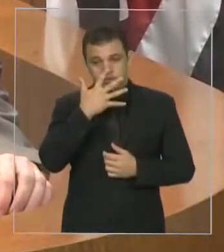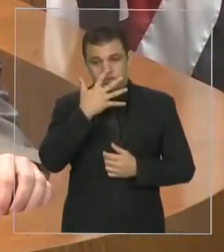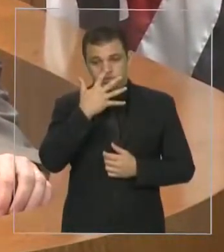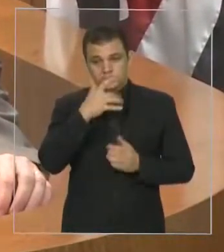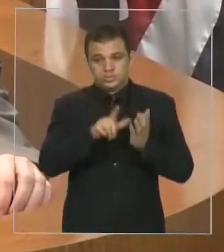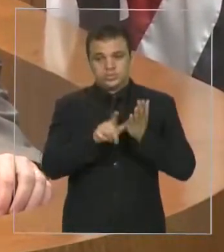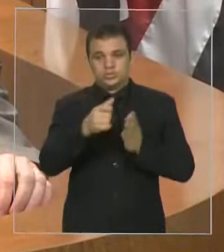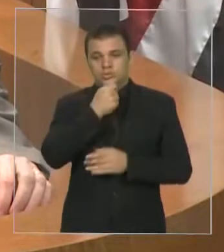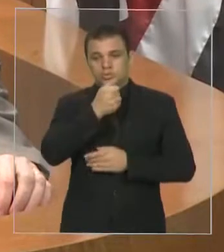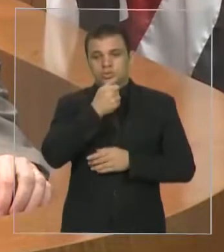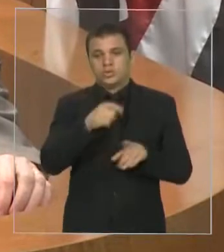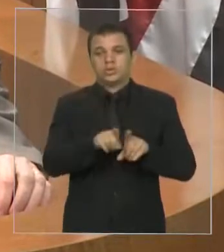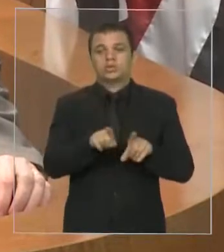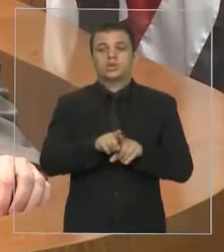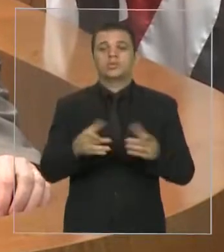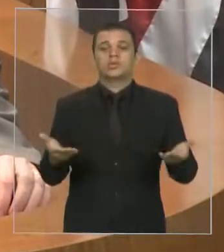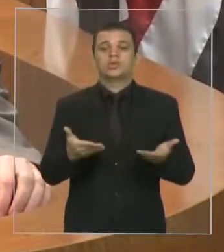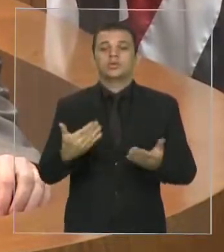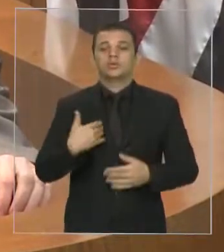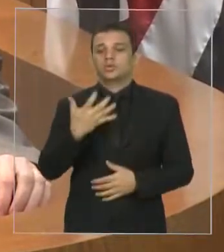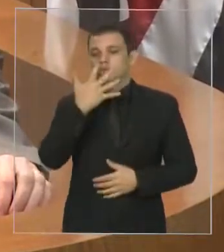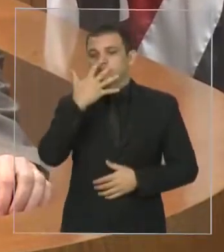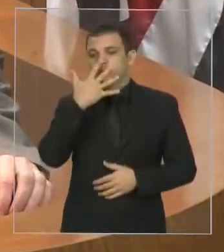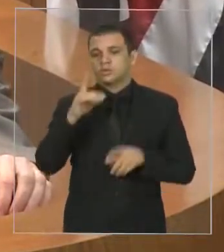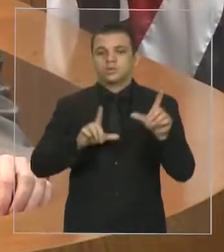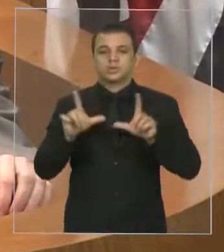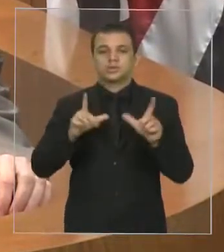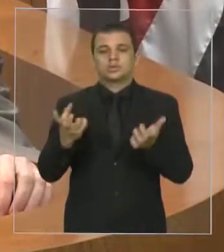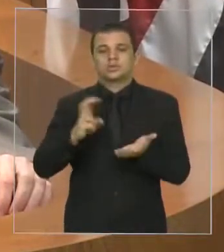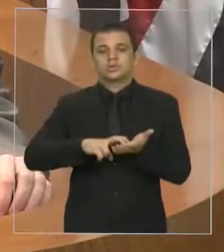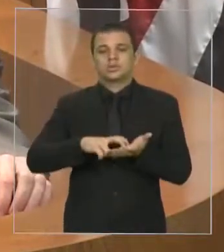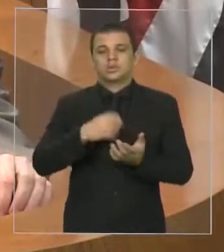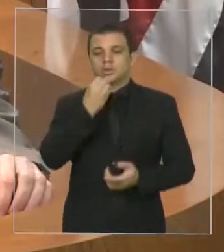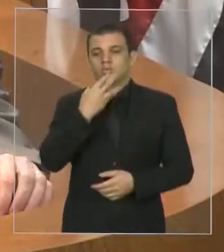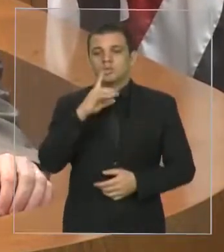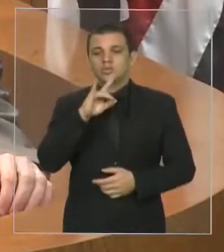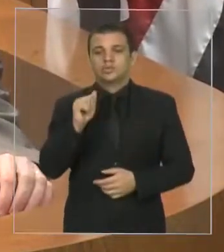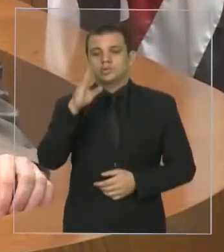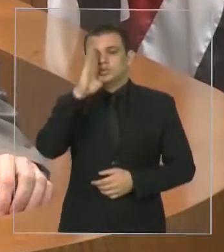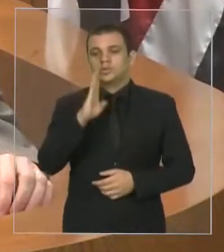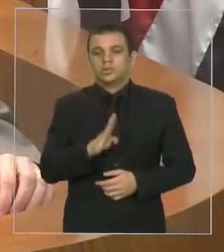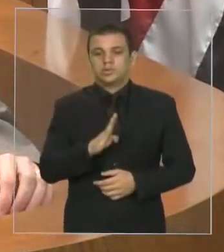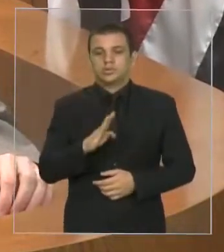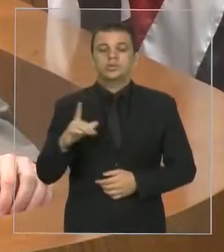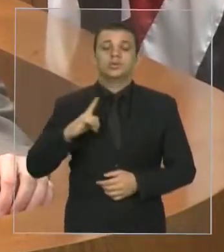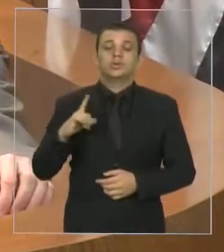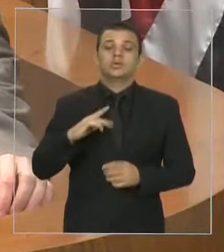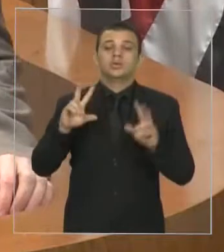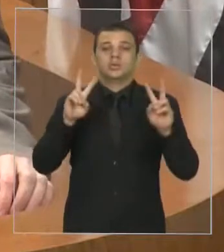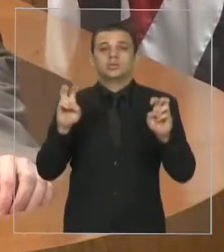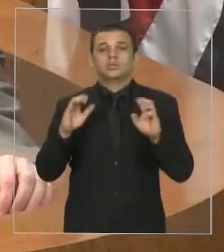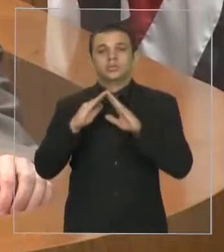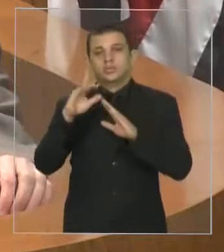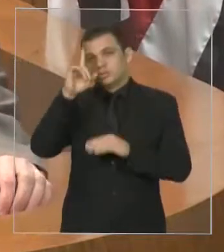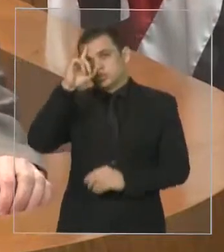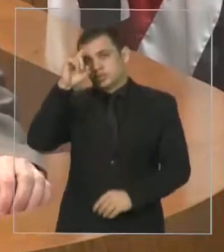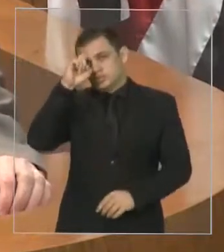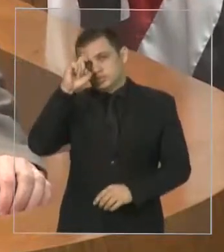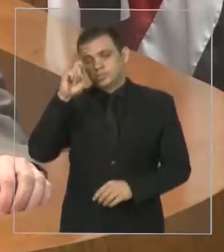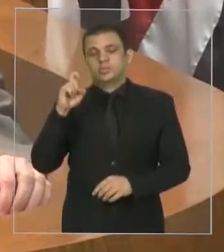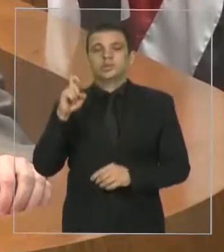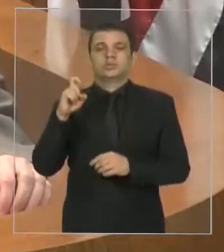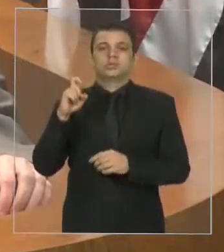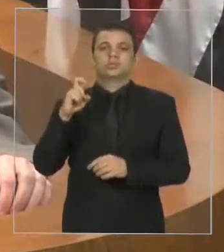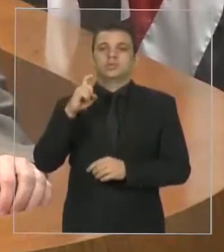veiculada no Bom Dia Brasil com relação ao Hospital de Traumatologia